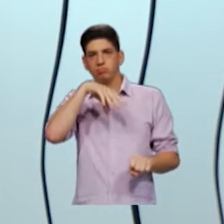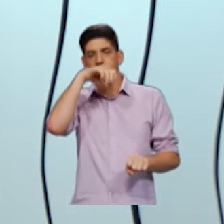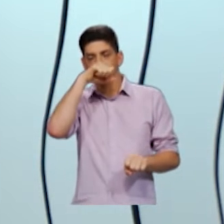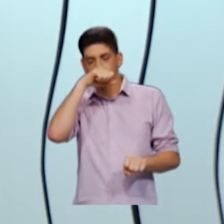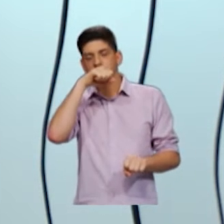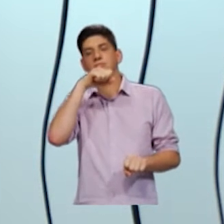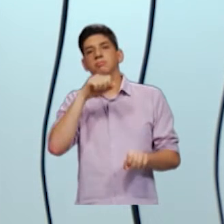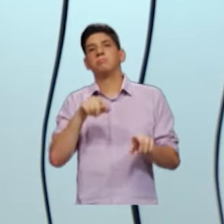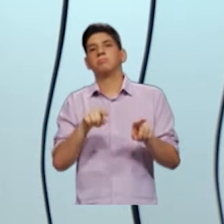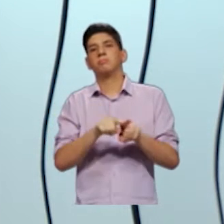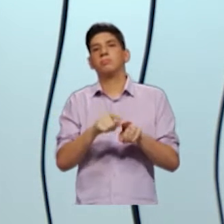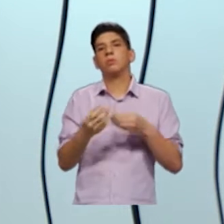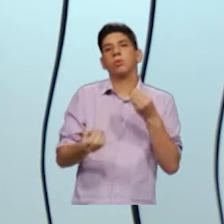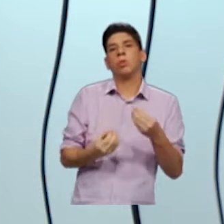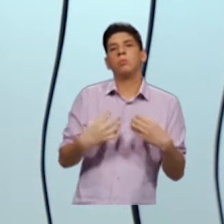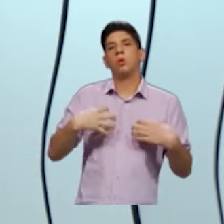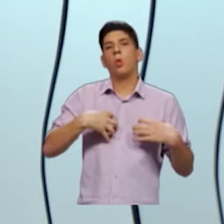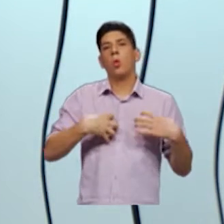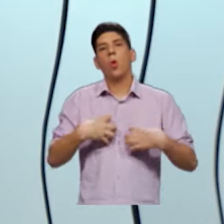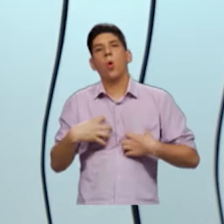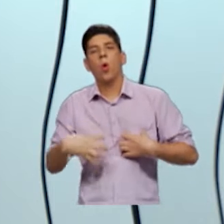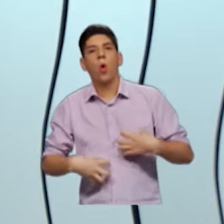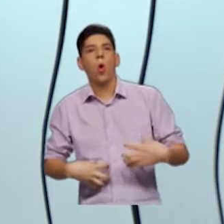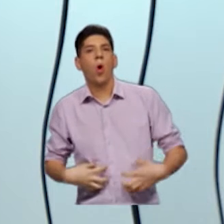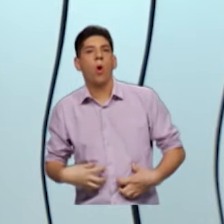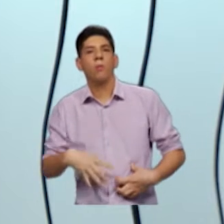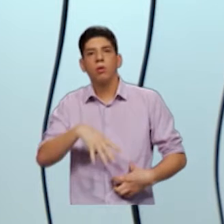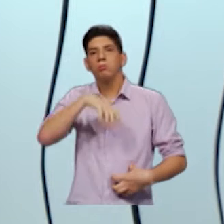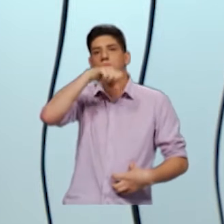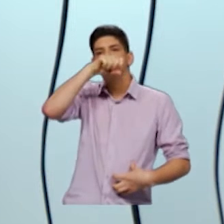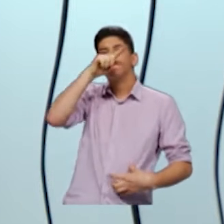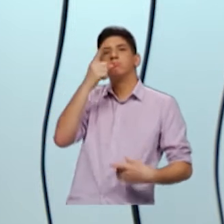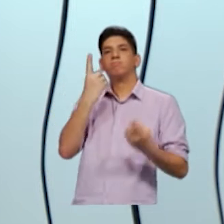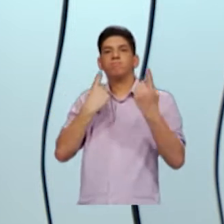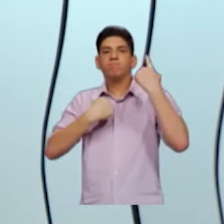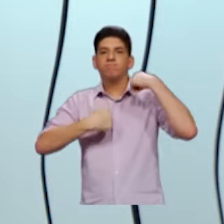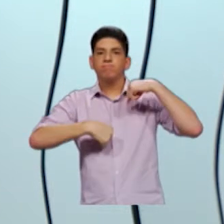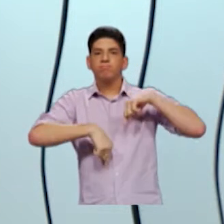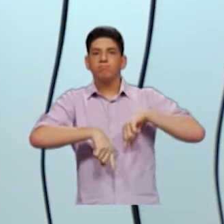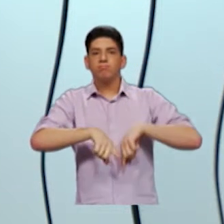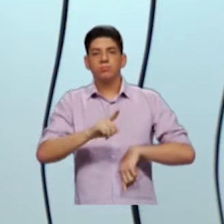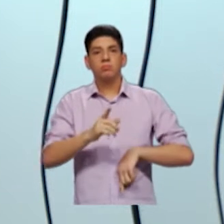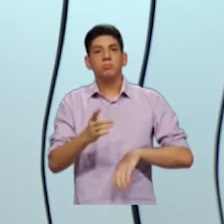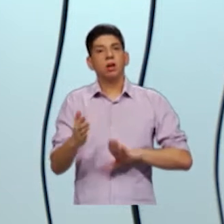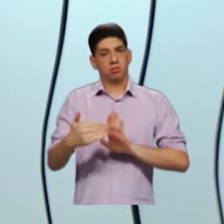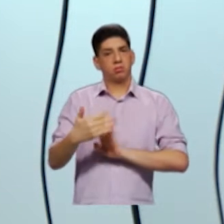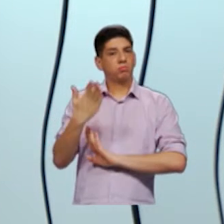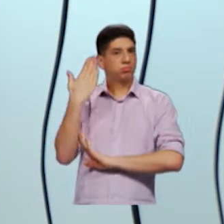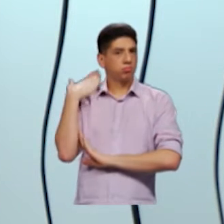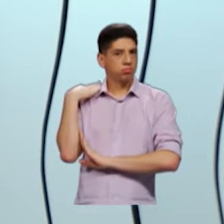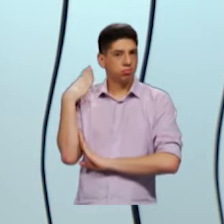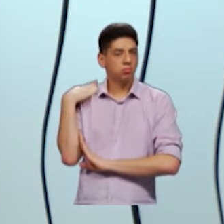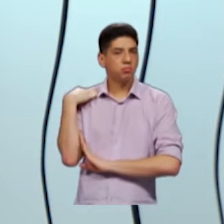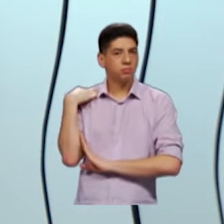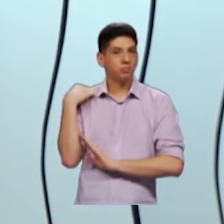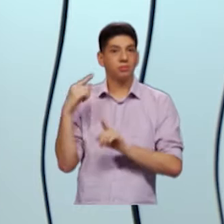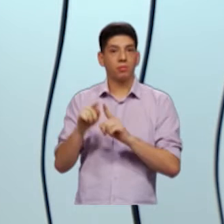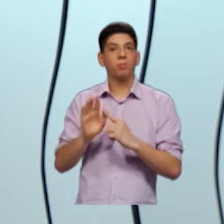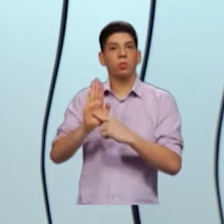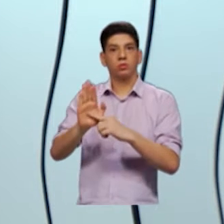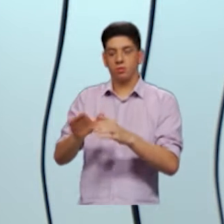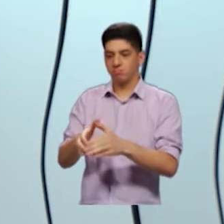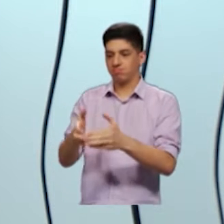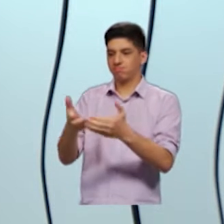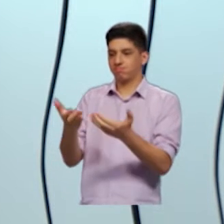anteriores. Falamos da função dos órgãos, por onde o ar vai passando até chegar até o pulmão. Dissecamos um pulmão aqui também,